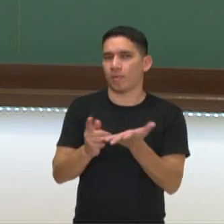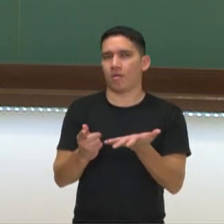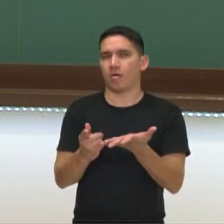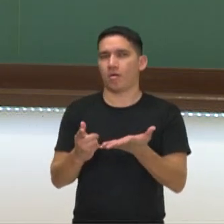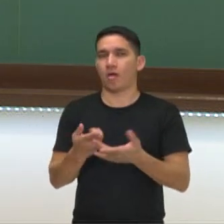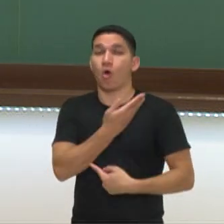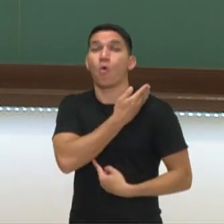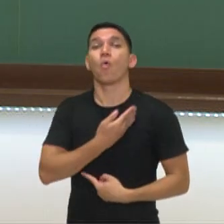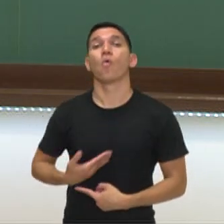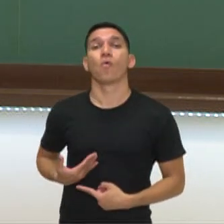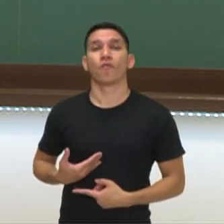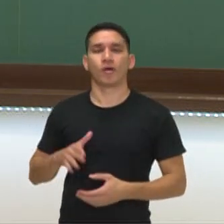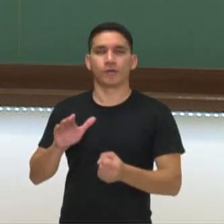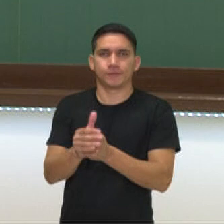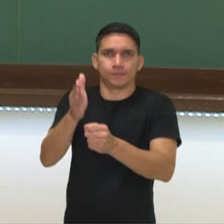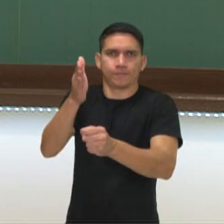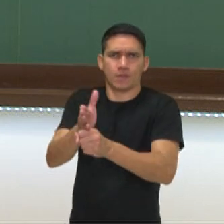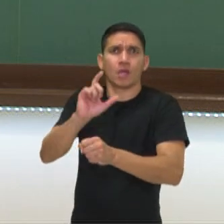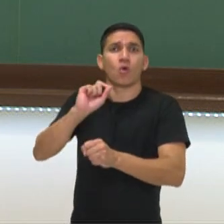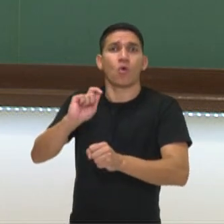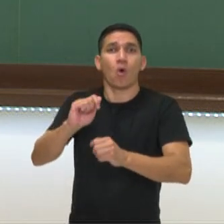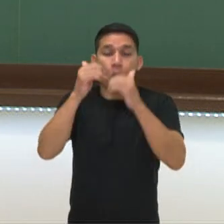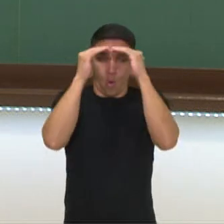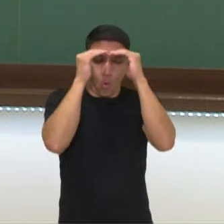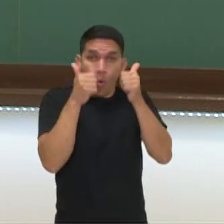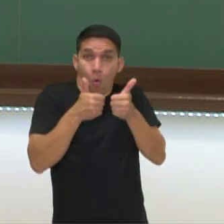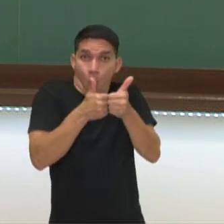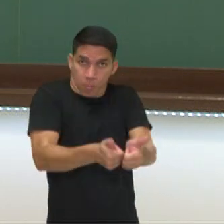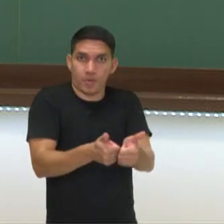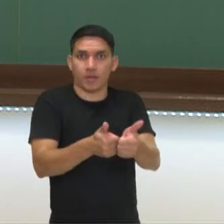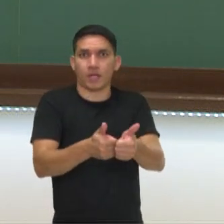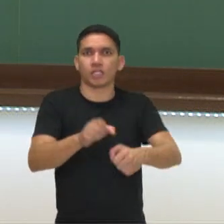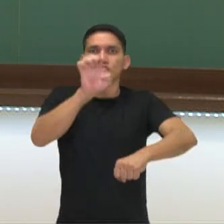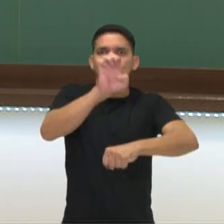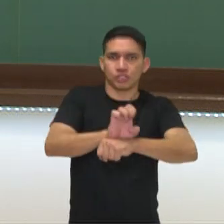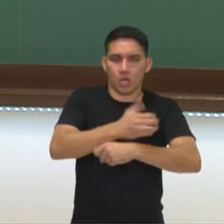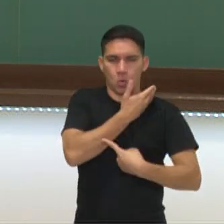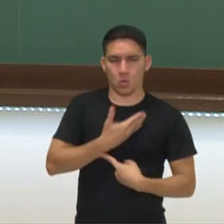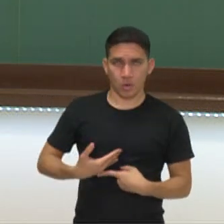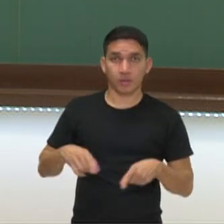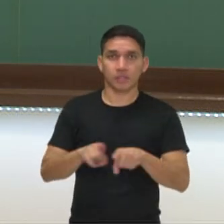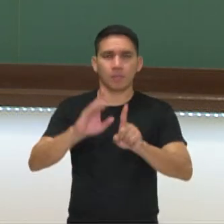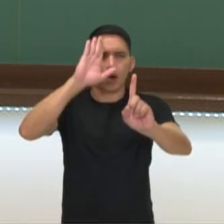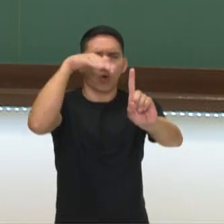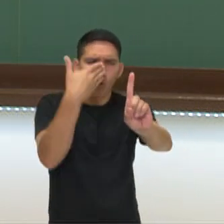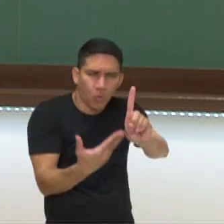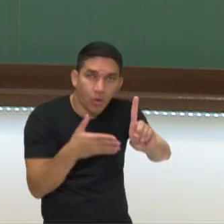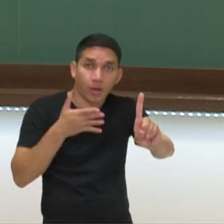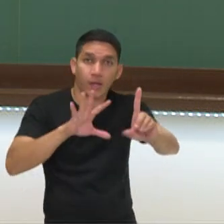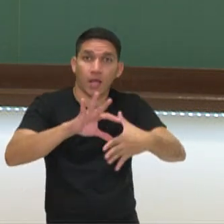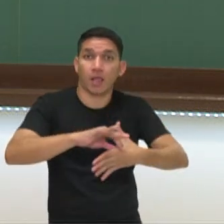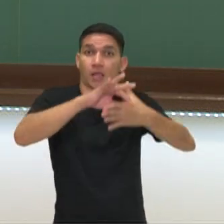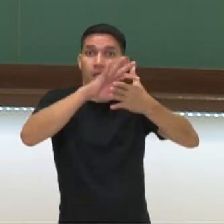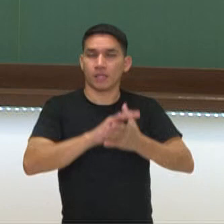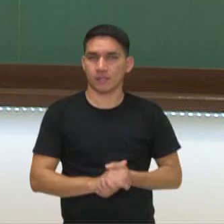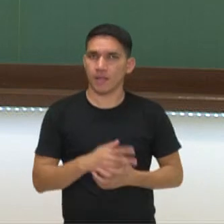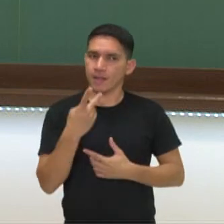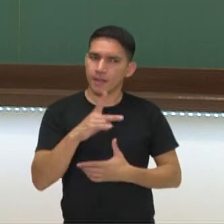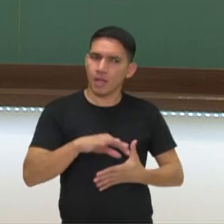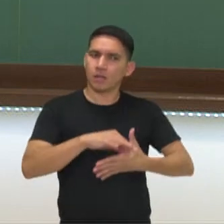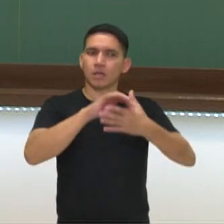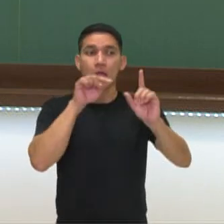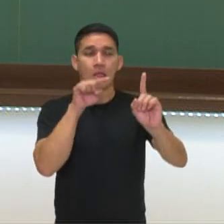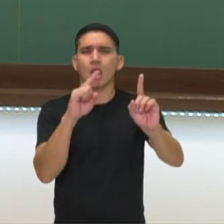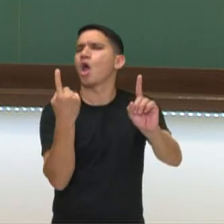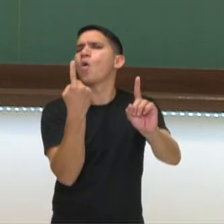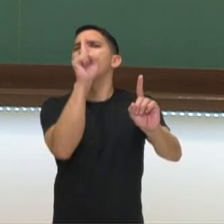a obediência ao Estado e o culto ao líder. O líder ser cultuado, as suas ideias serem apontadas como